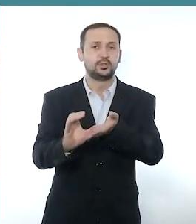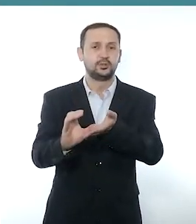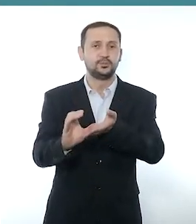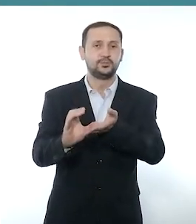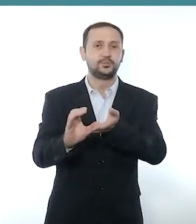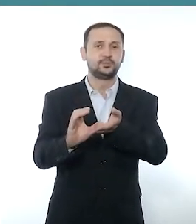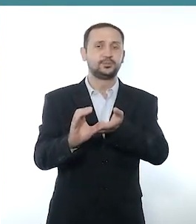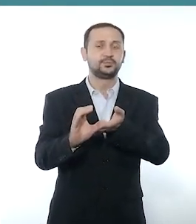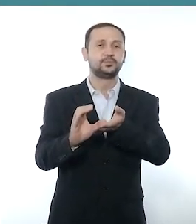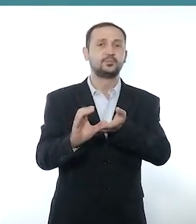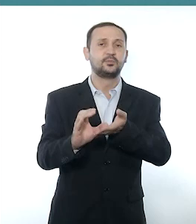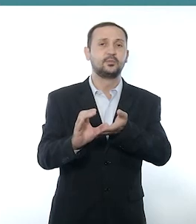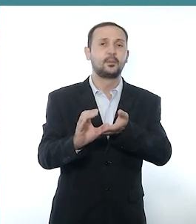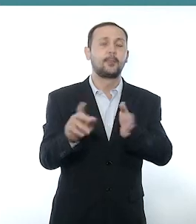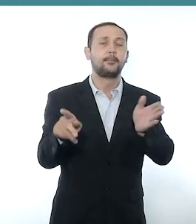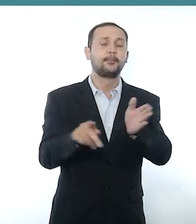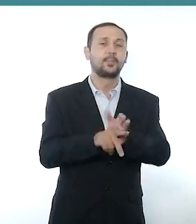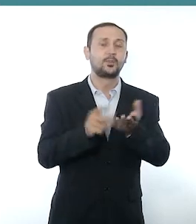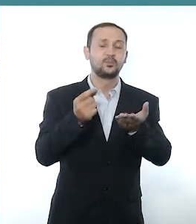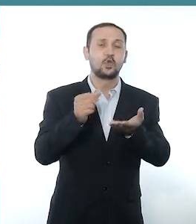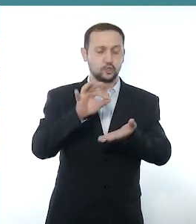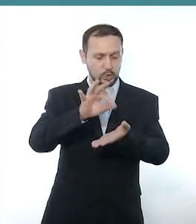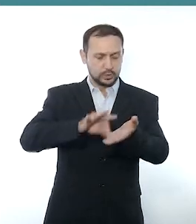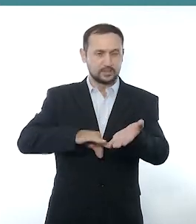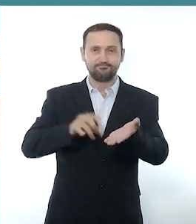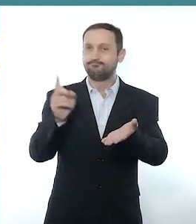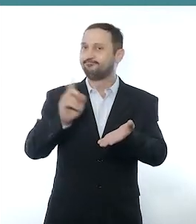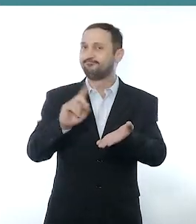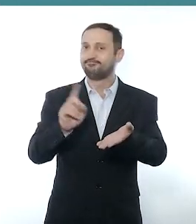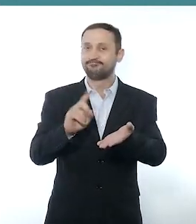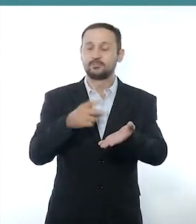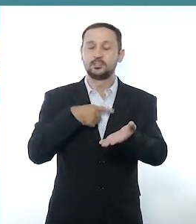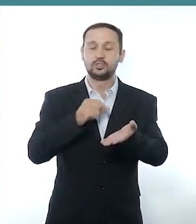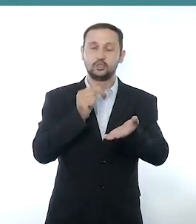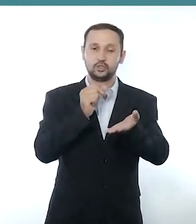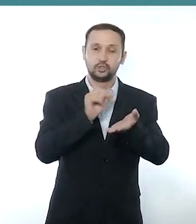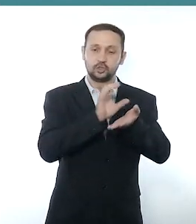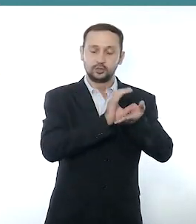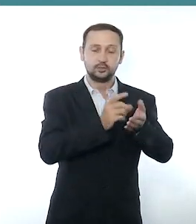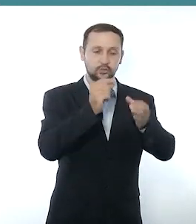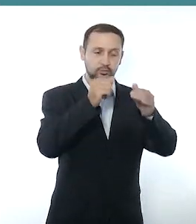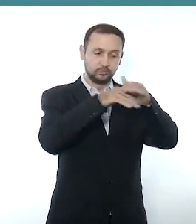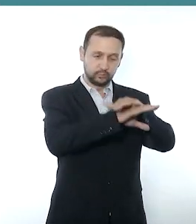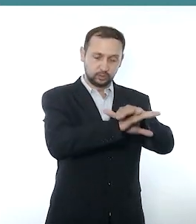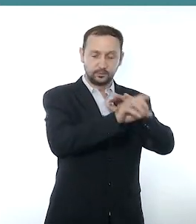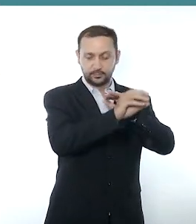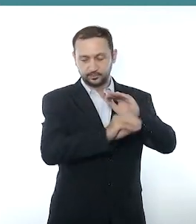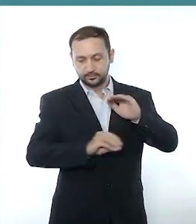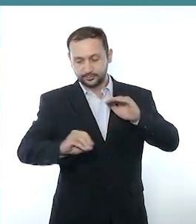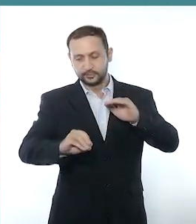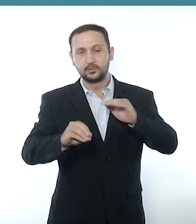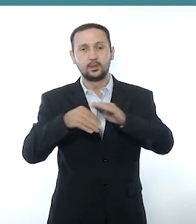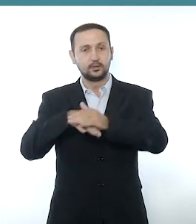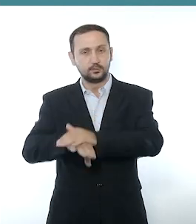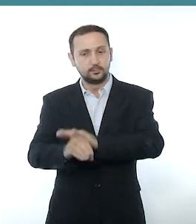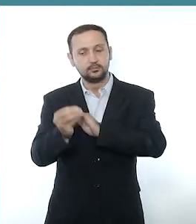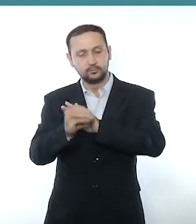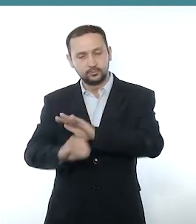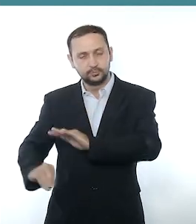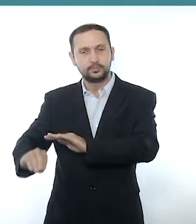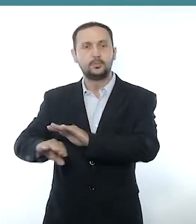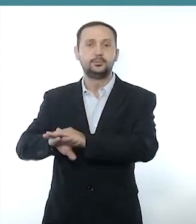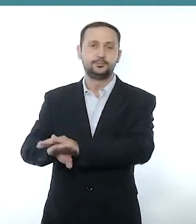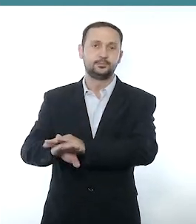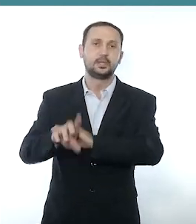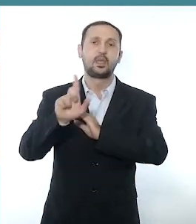de recursos por convênio. Então esses recursos são transferidos fundo a fundo. Portanto, essa lei ela é